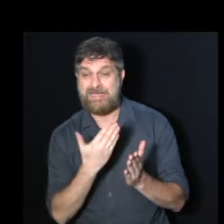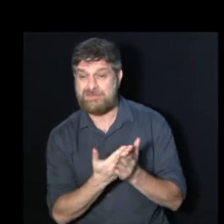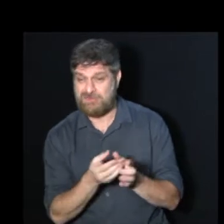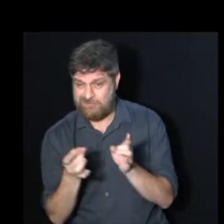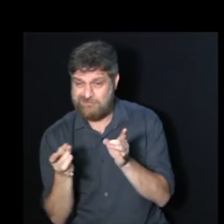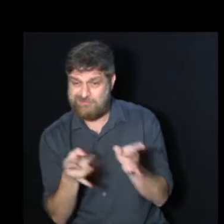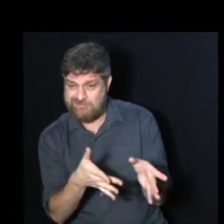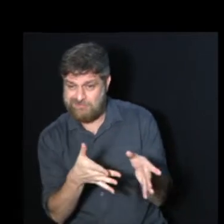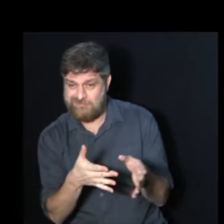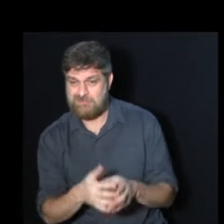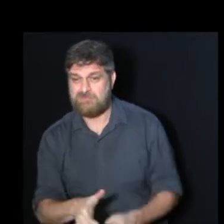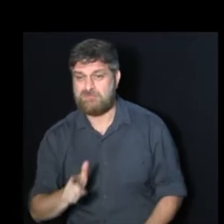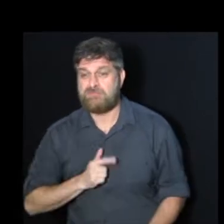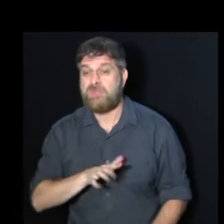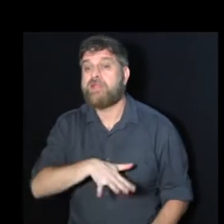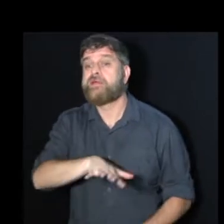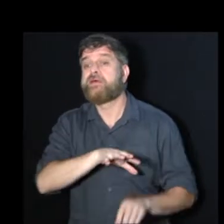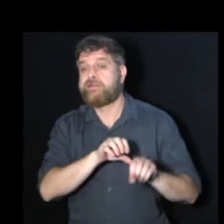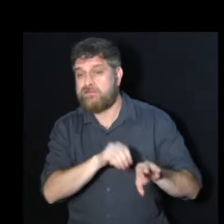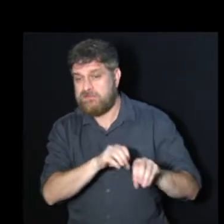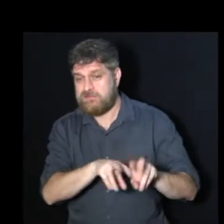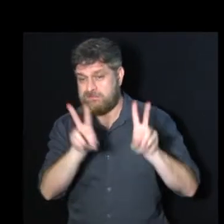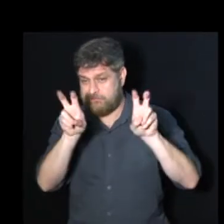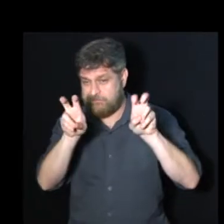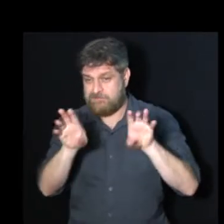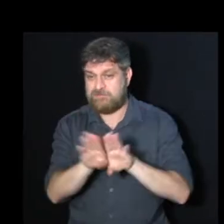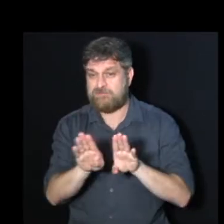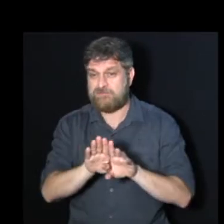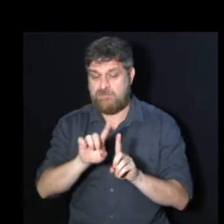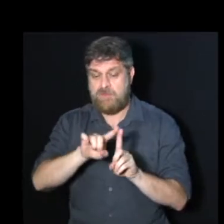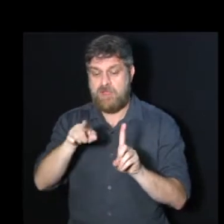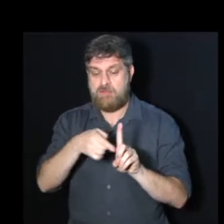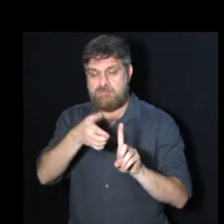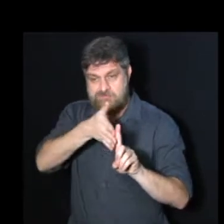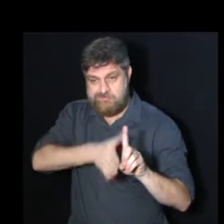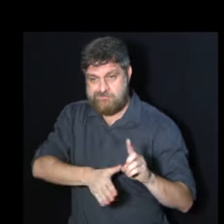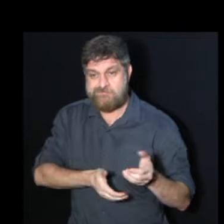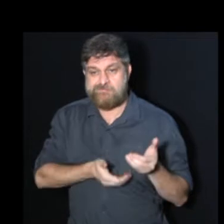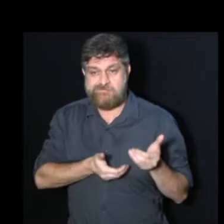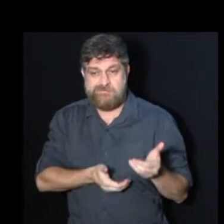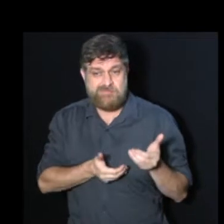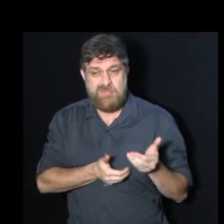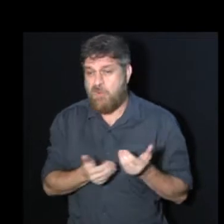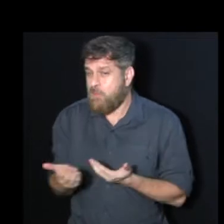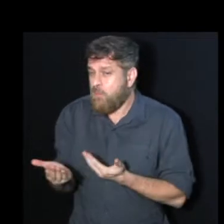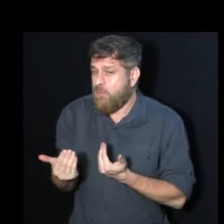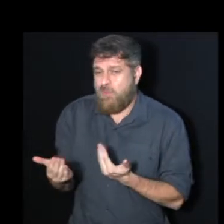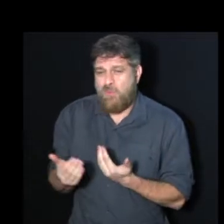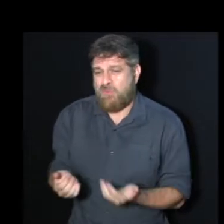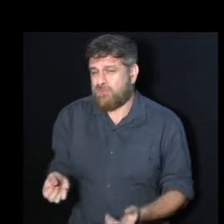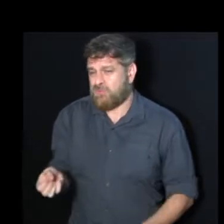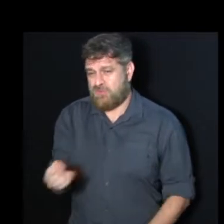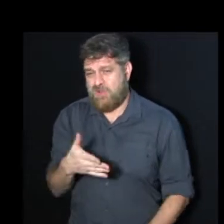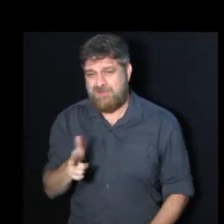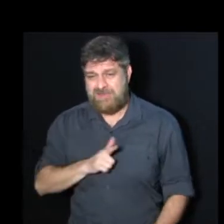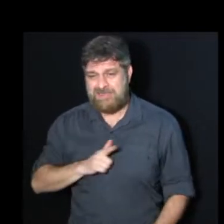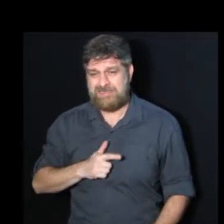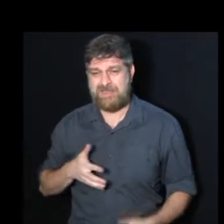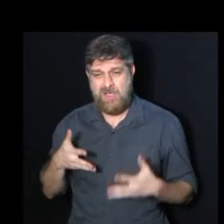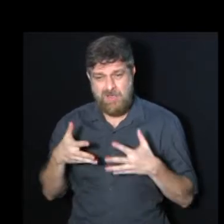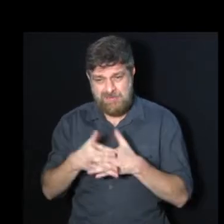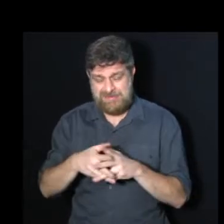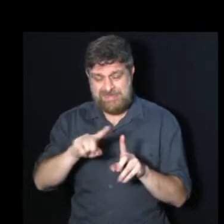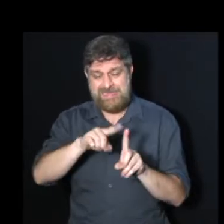que é o objetivo da educação, dar à luz mais cedo, que está relacionado com o objetivo da saúde, sofrer complicações